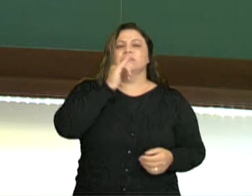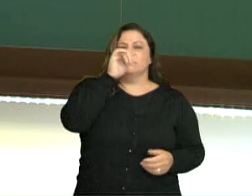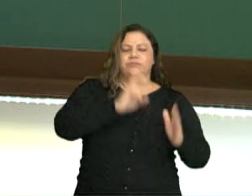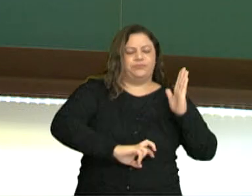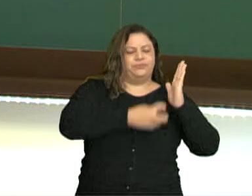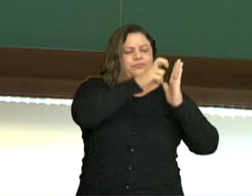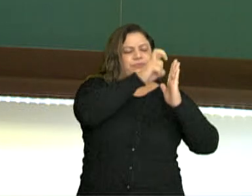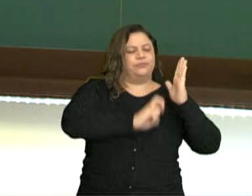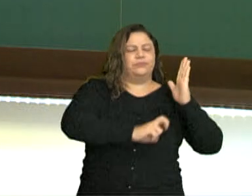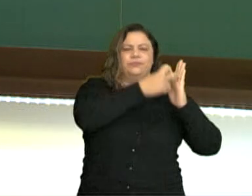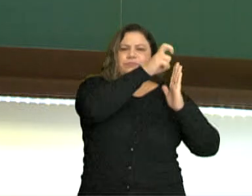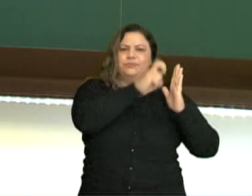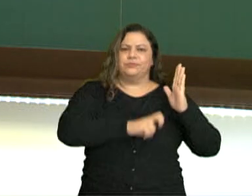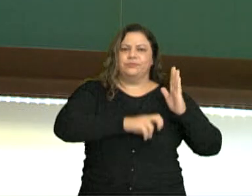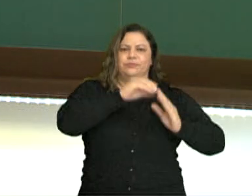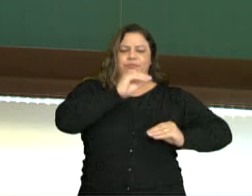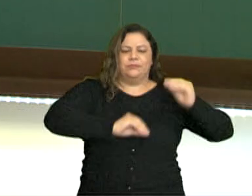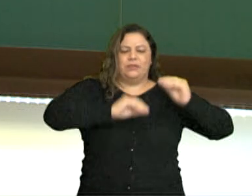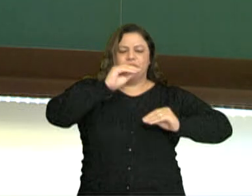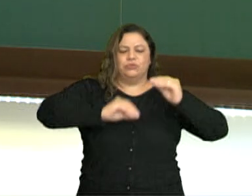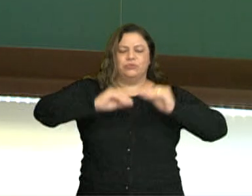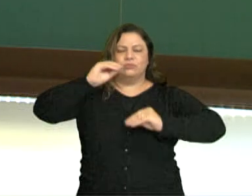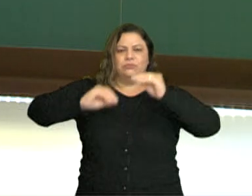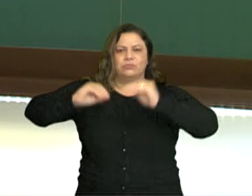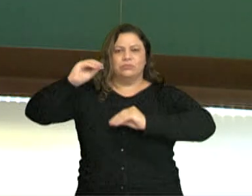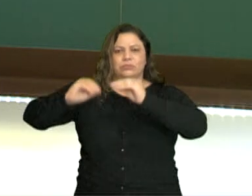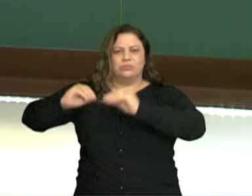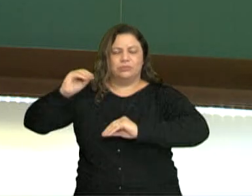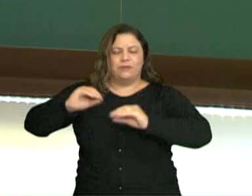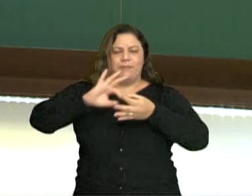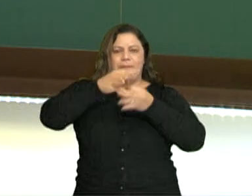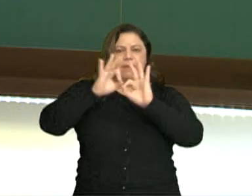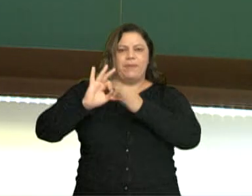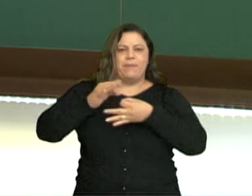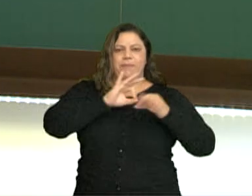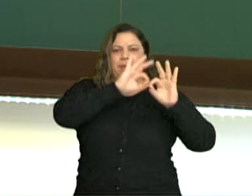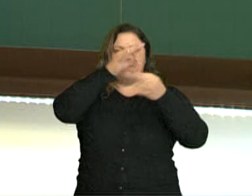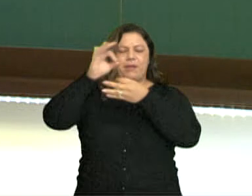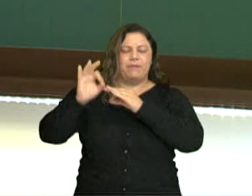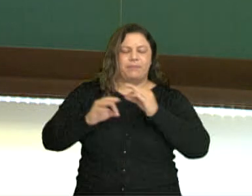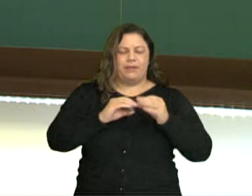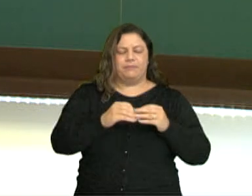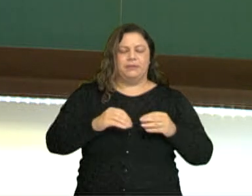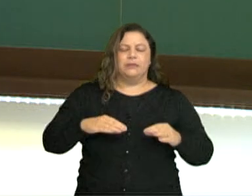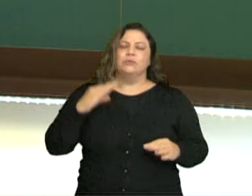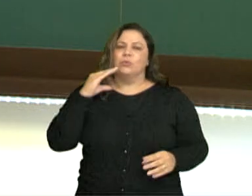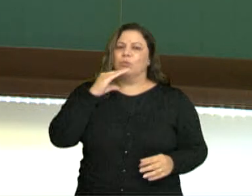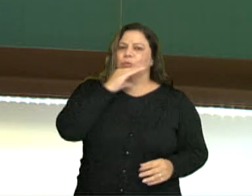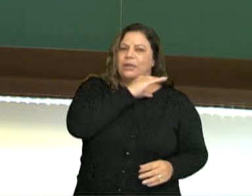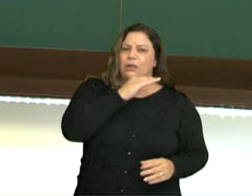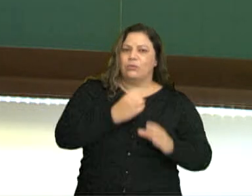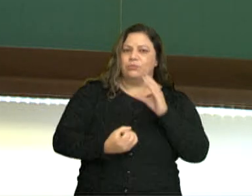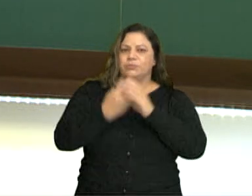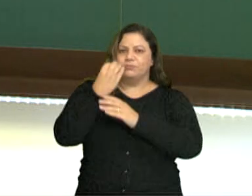pela agitação das partículas de um corpo, né, quando a gente tem aí o calor sendo gerado.